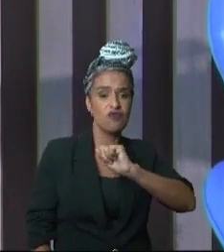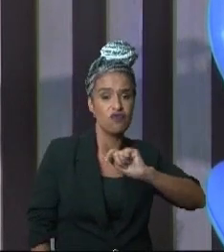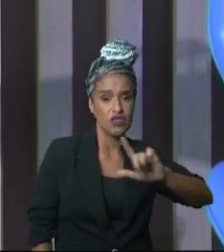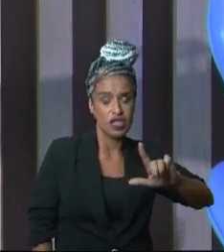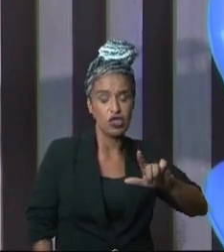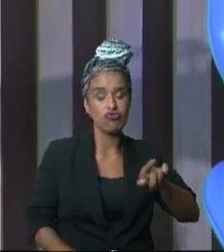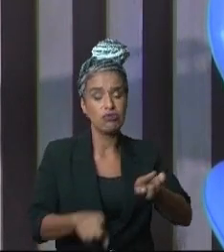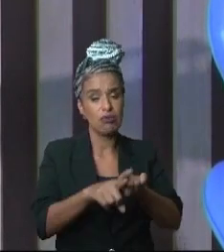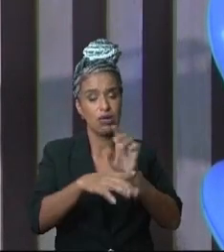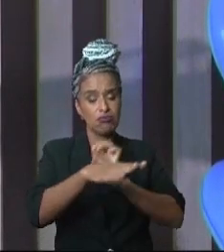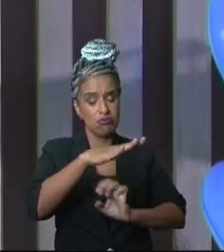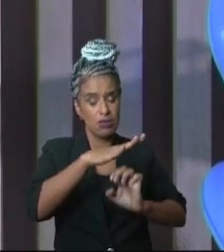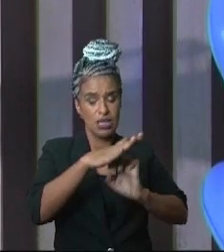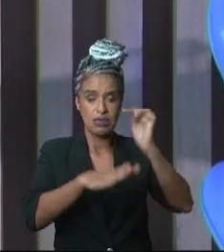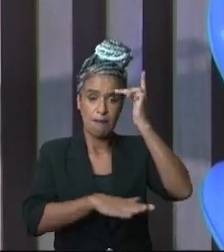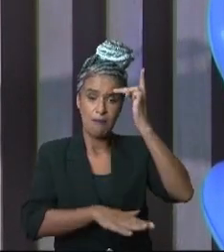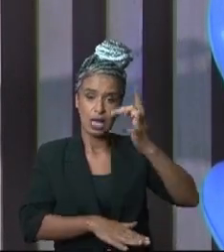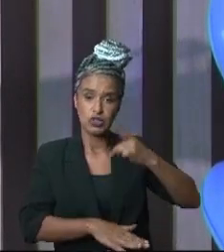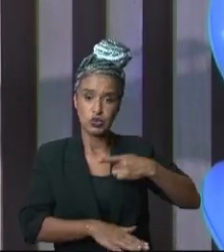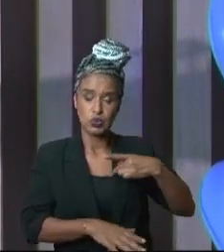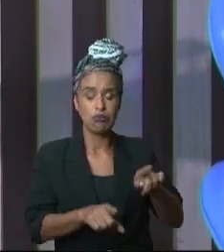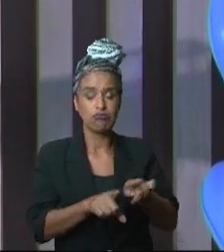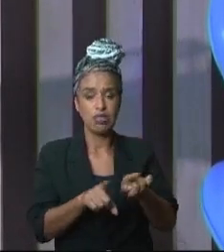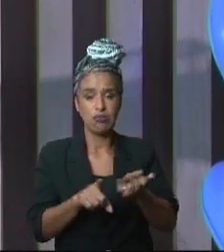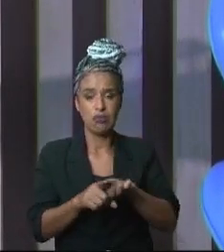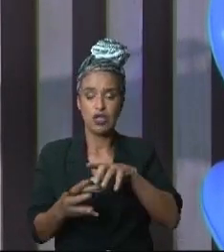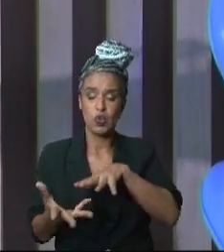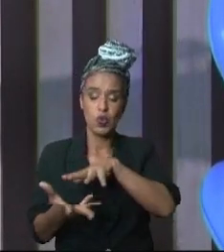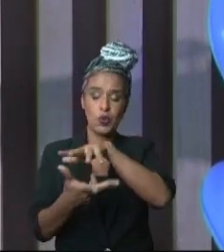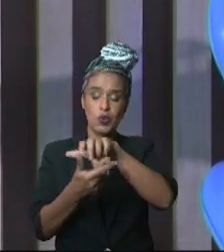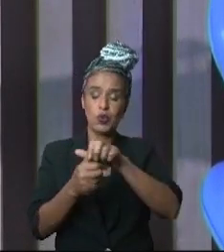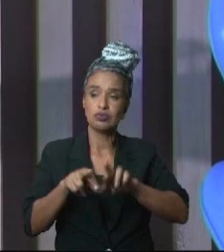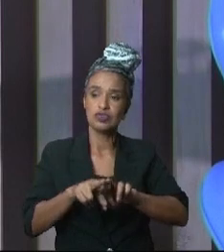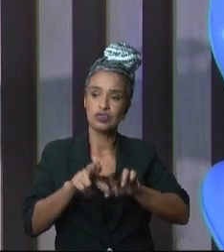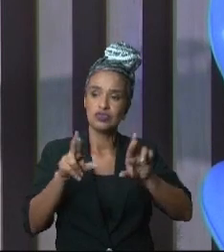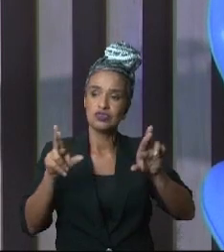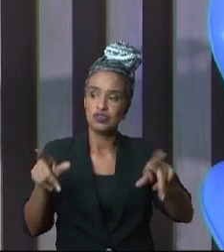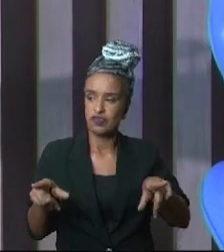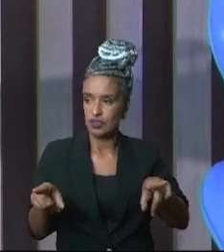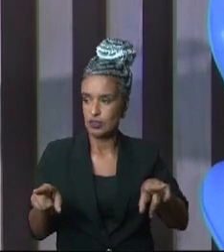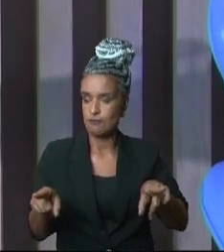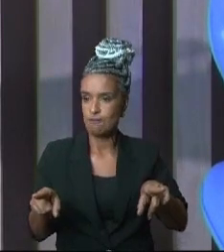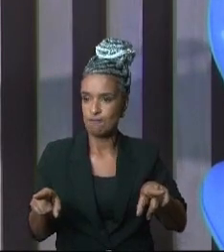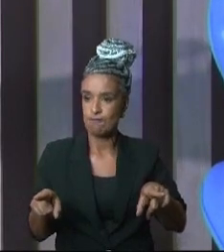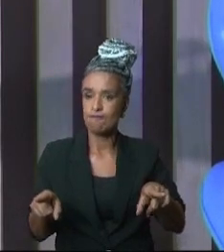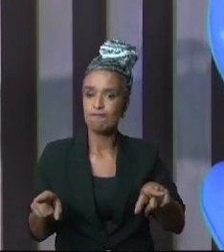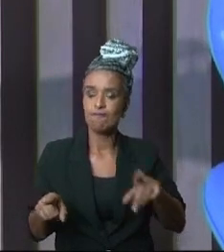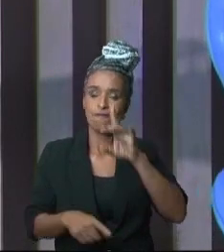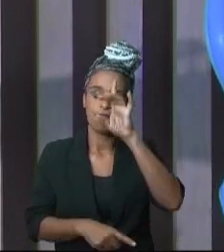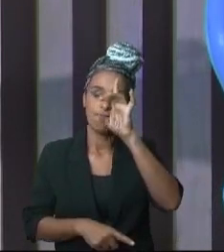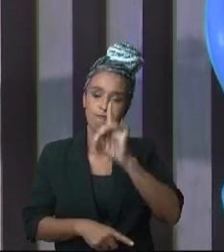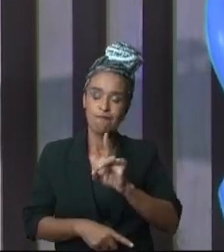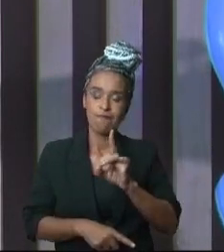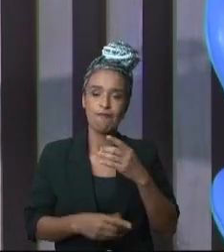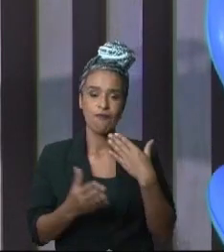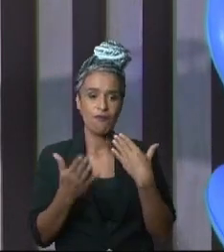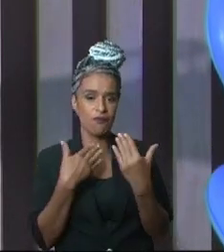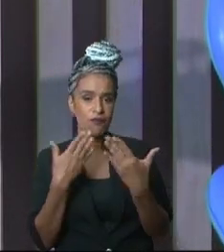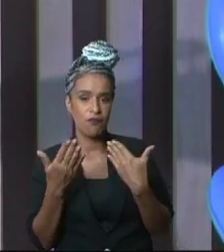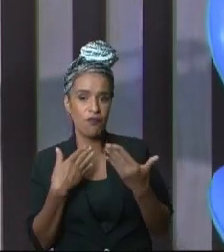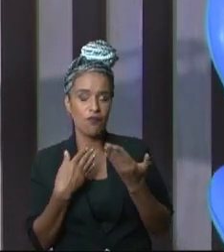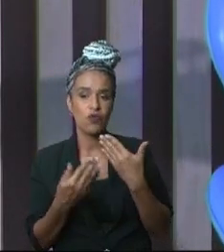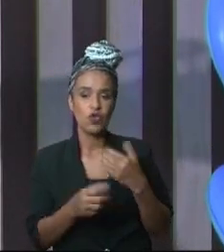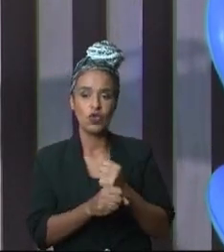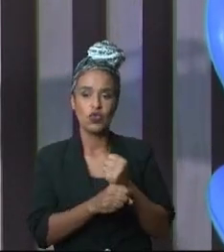outras partes interessadas, porque o nosso mundo é muito diferente do mundo da diplomacia dos